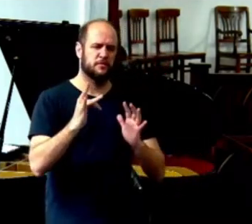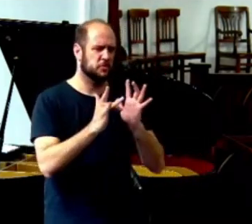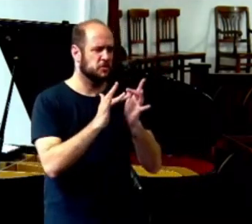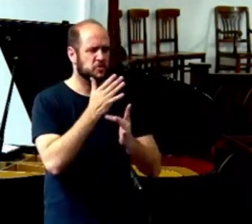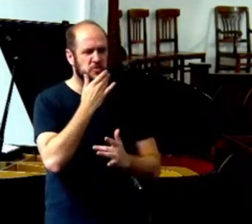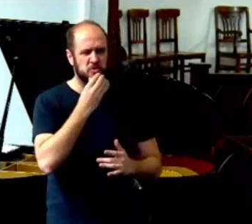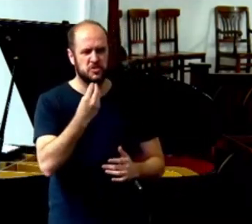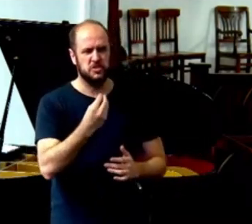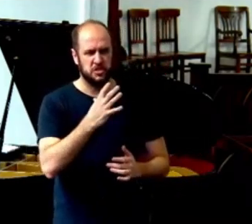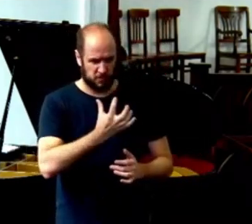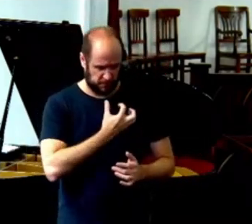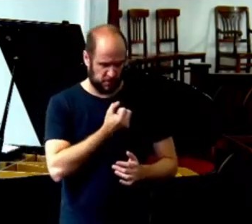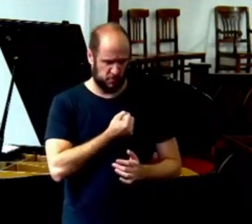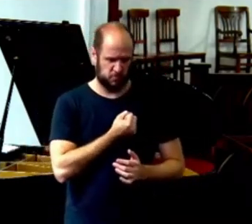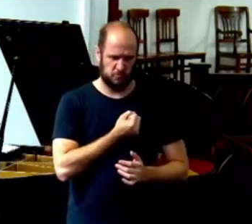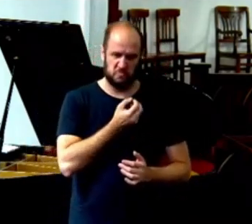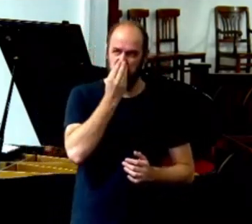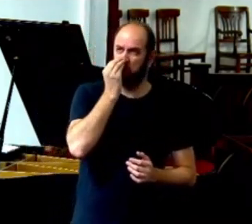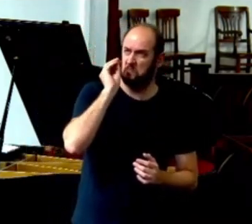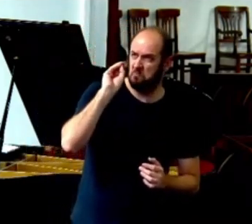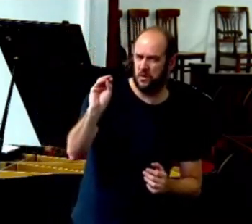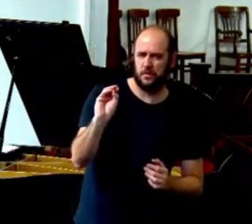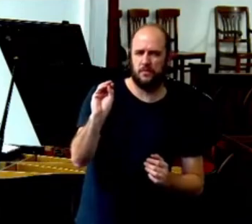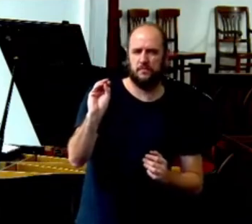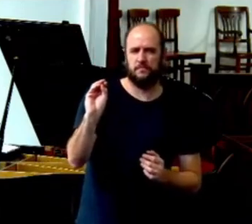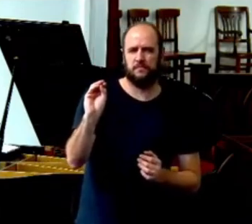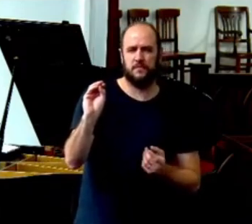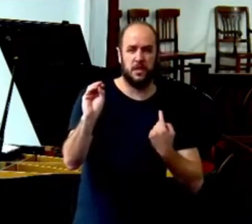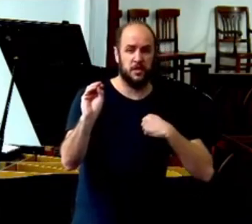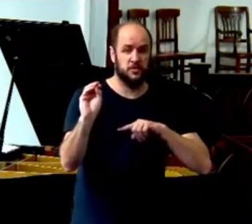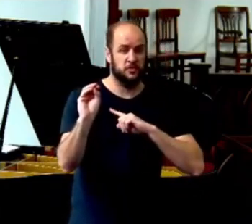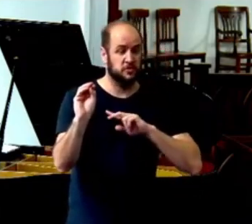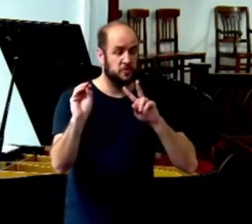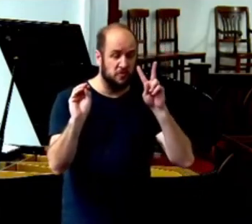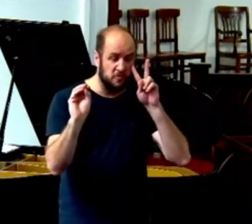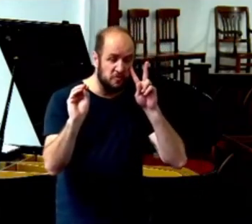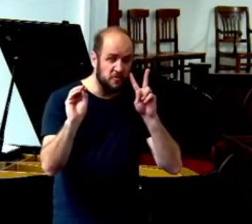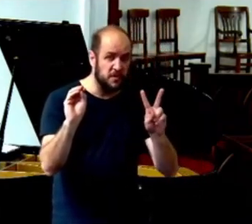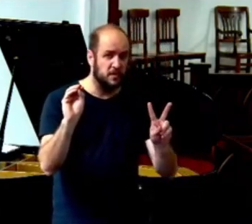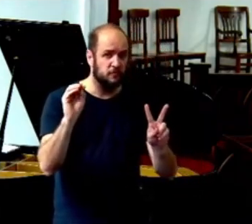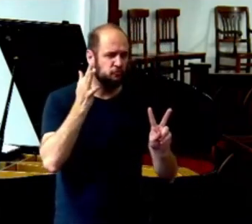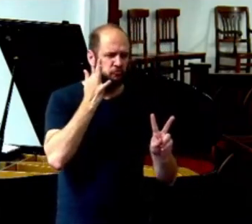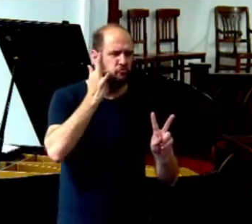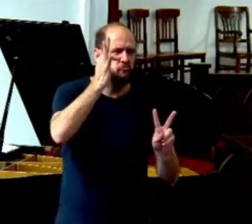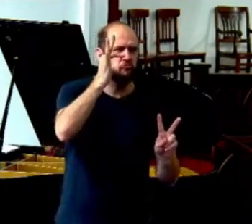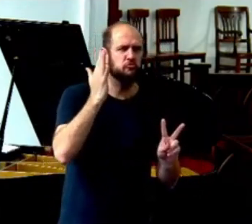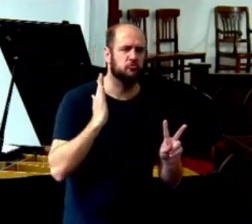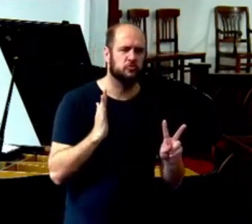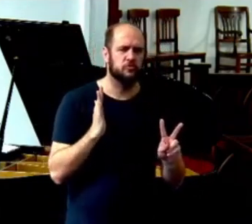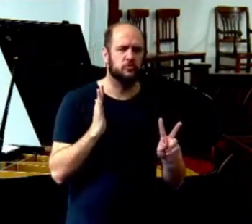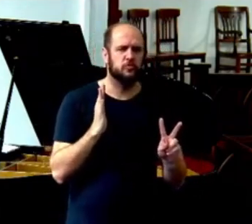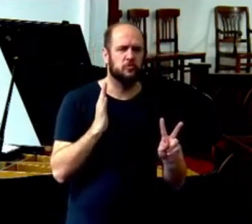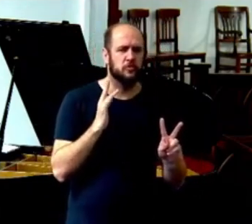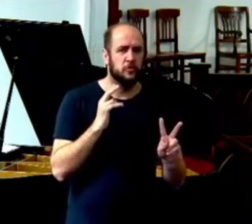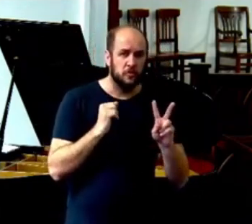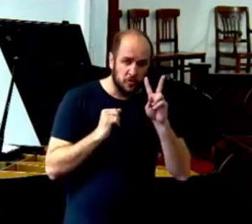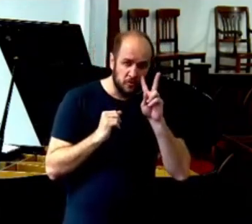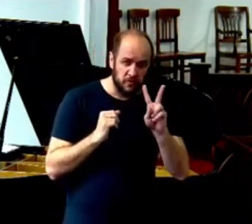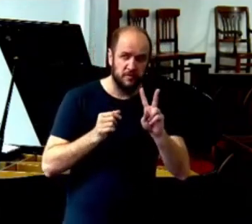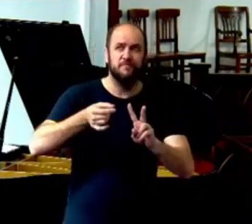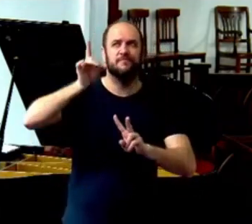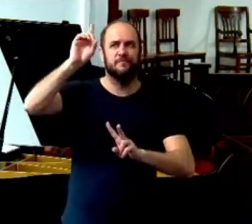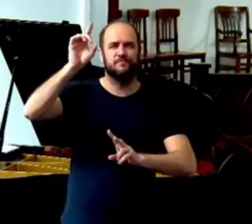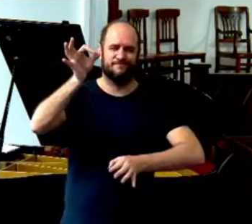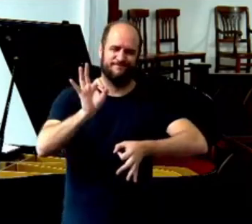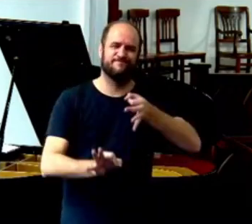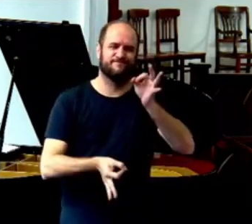como Salvador e Senhor, nos depararemos mais cedo ou mais tarde com o grande